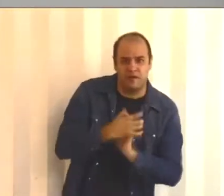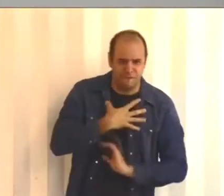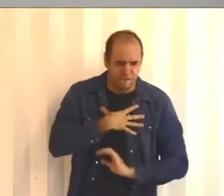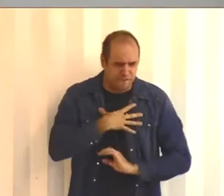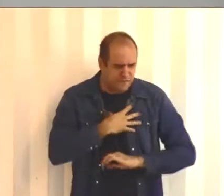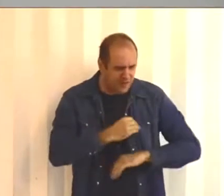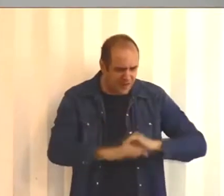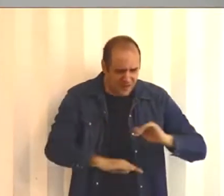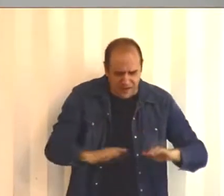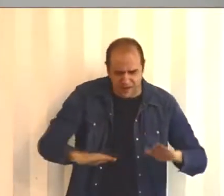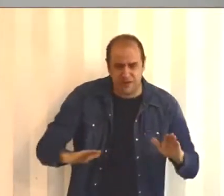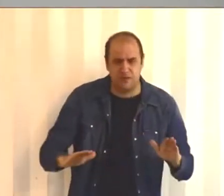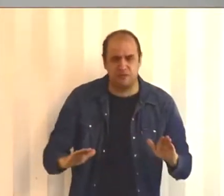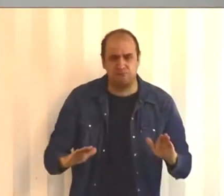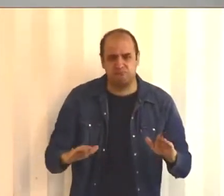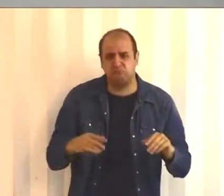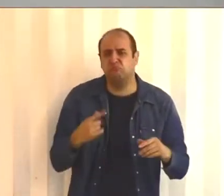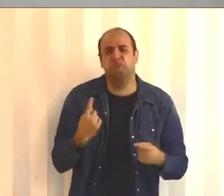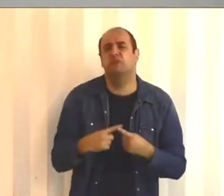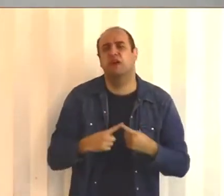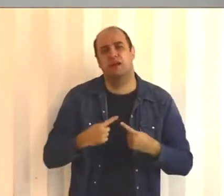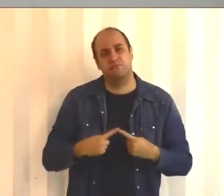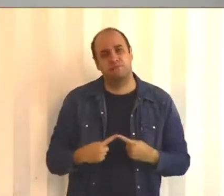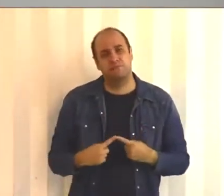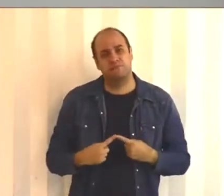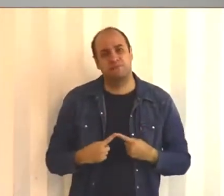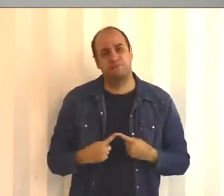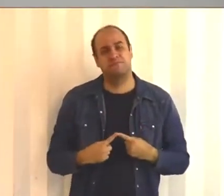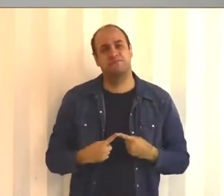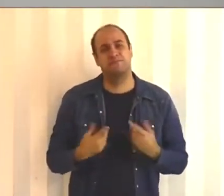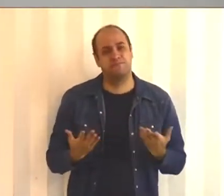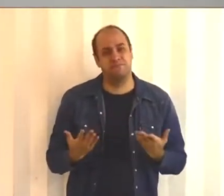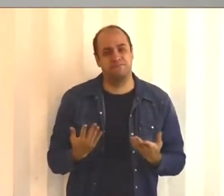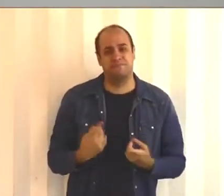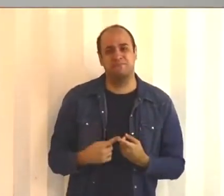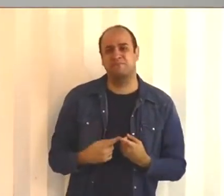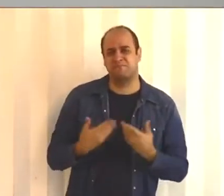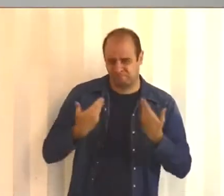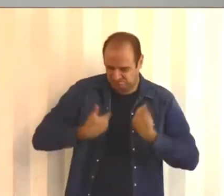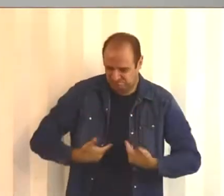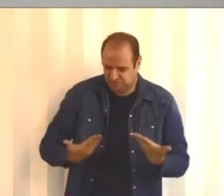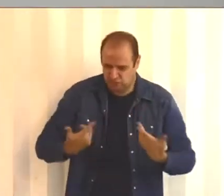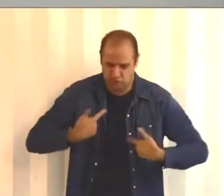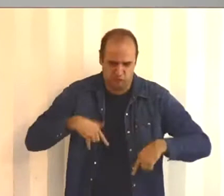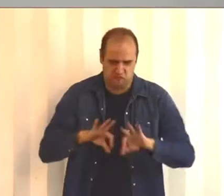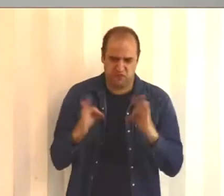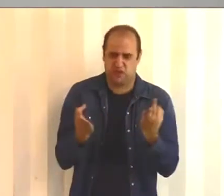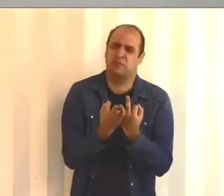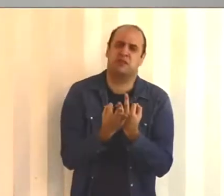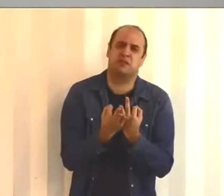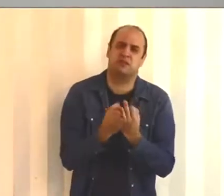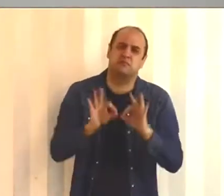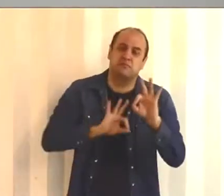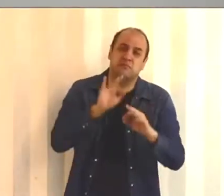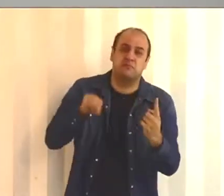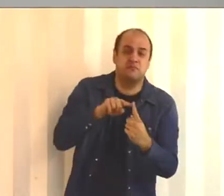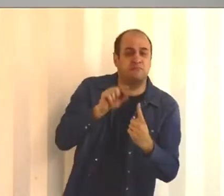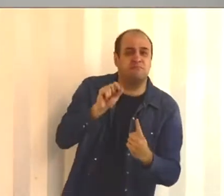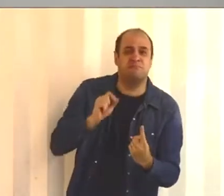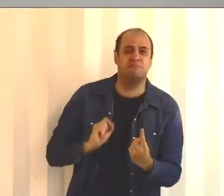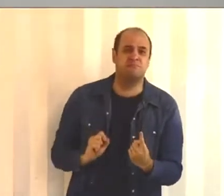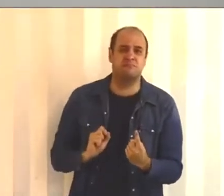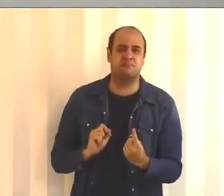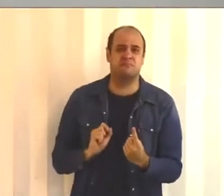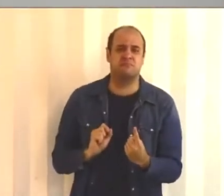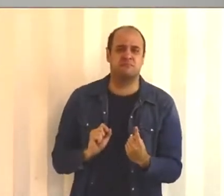filhos, foi para quê mesmo? Afinal de contas, por que é que eu estou dentro de uma família mesmo? Essa é